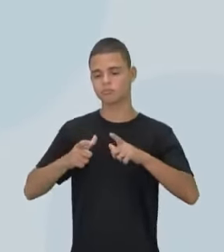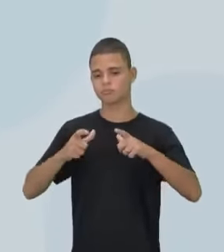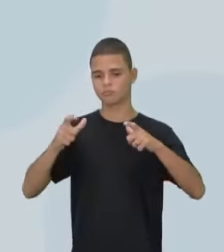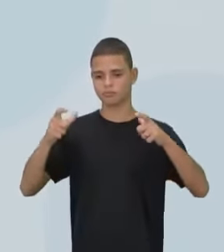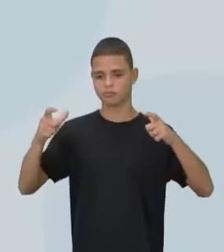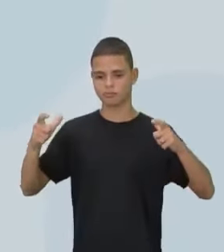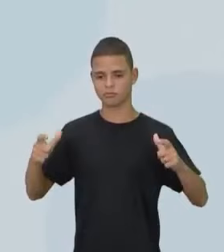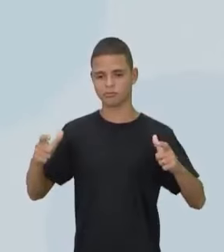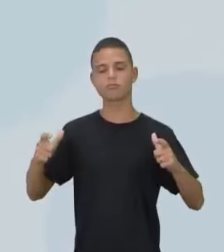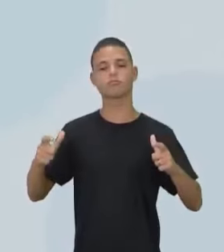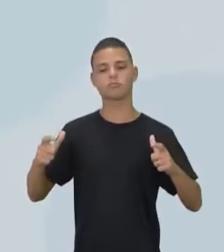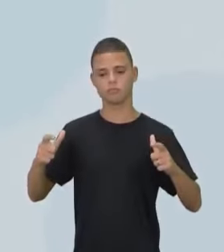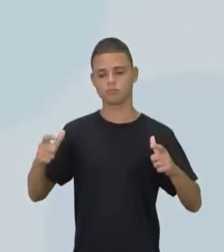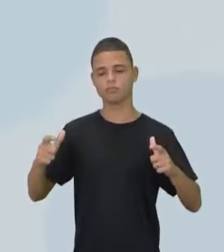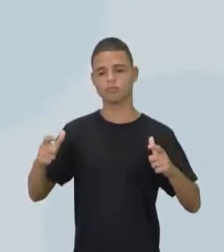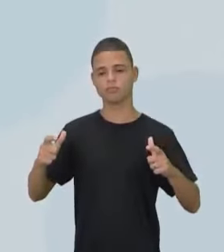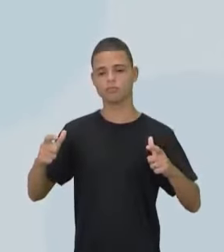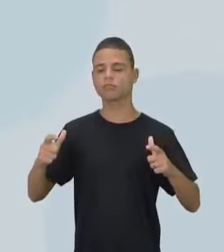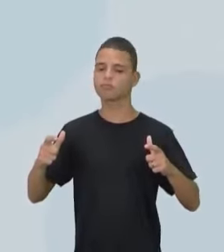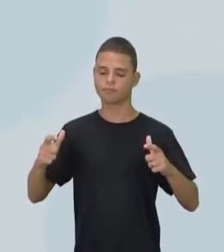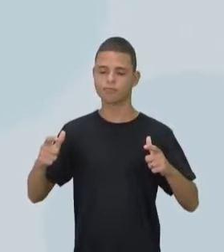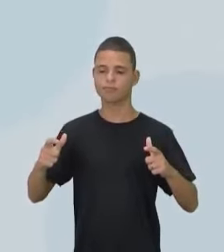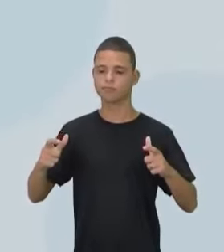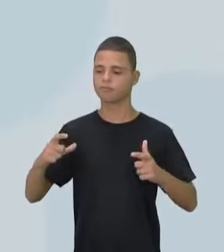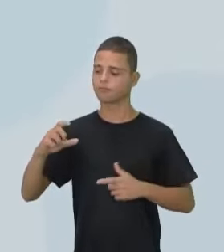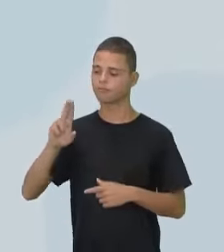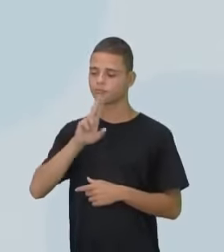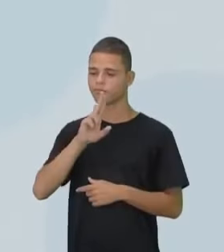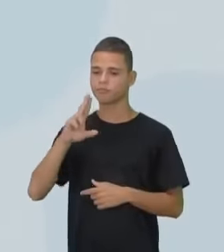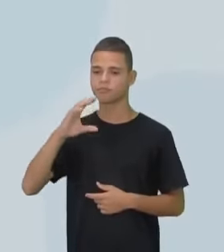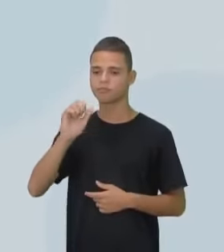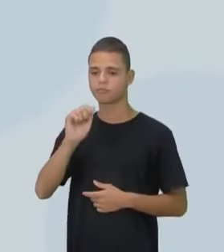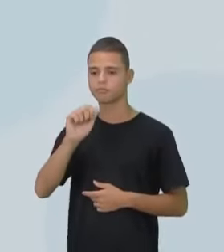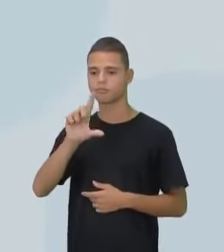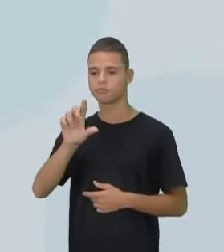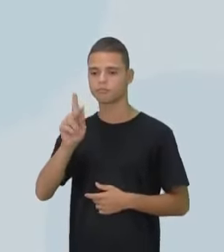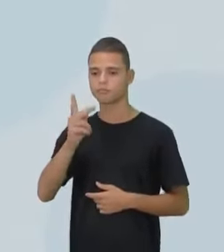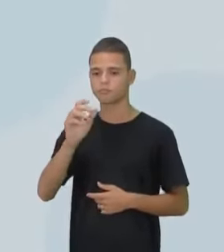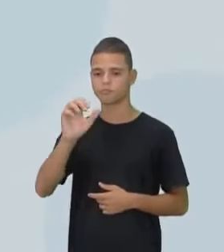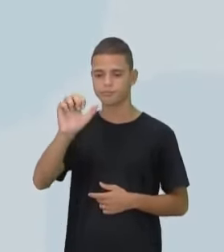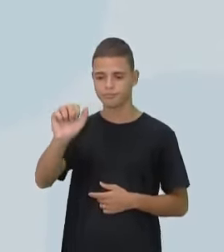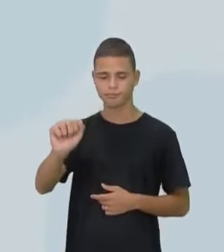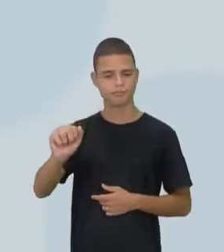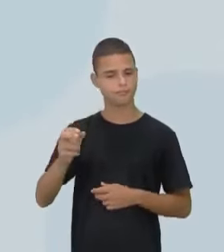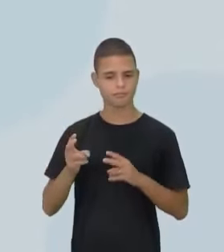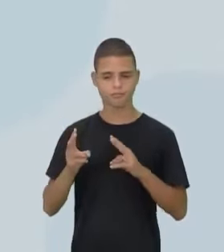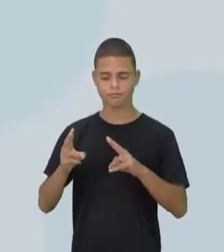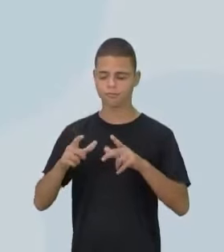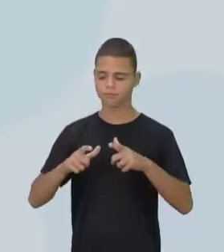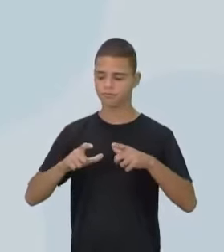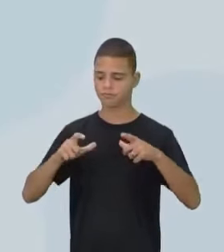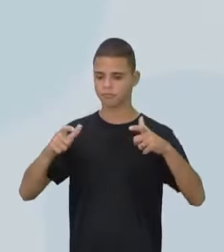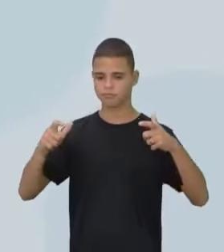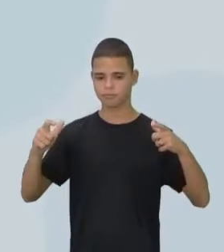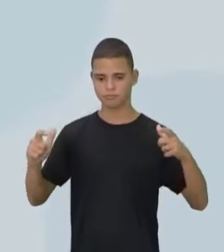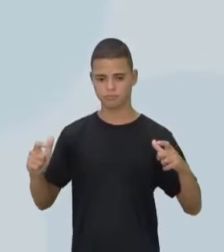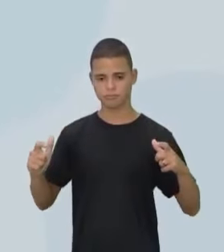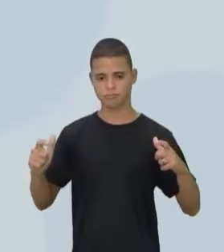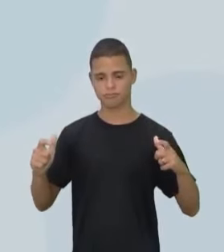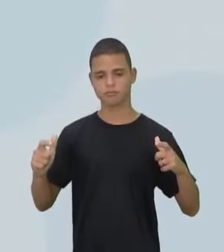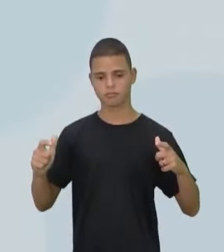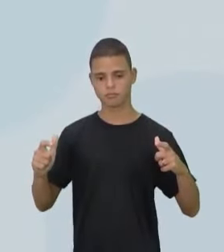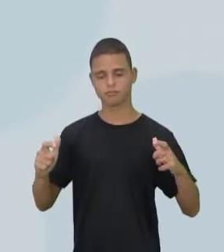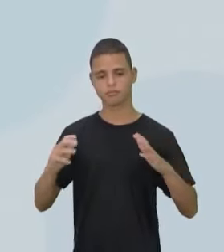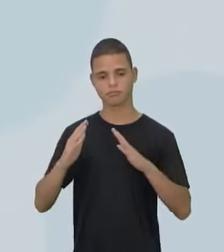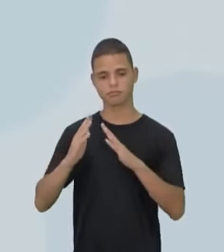dele, ainda é a calha do rio, né? Ele não extravasou, ele não transbordou. Então essa casa